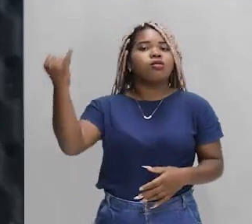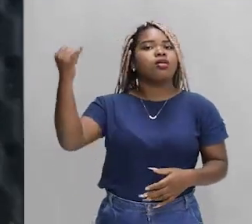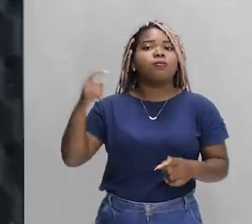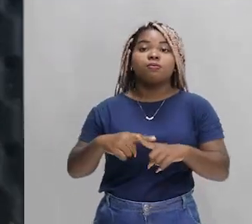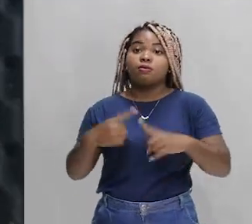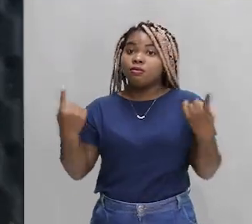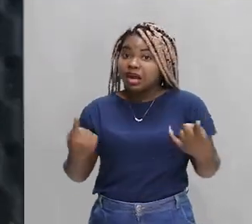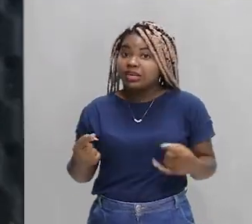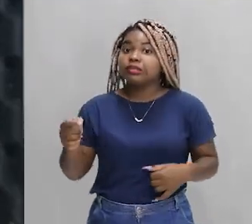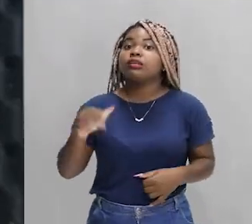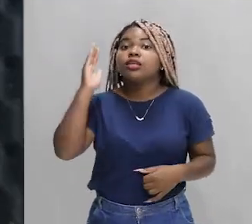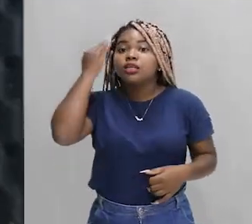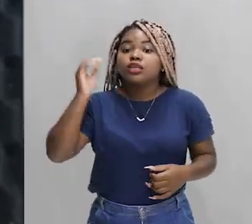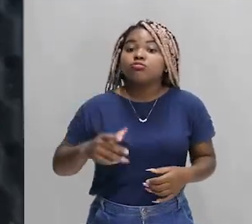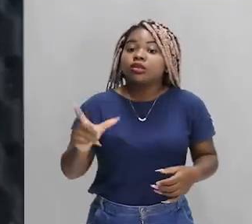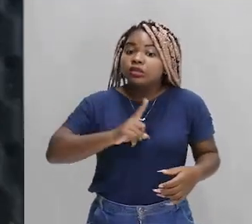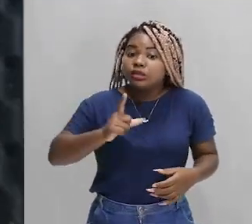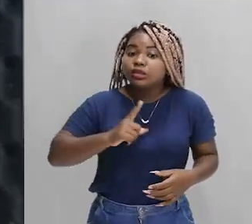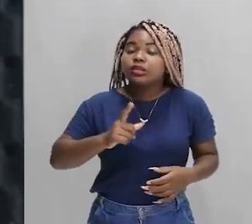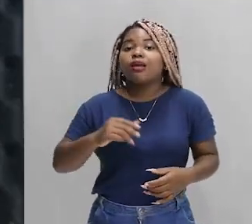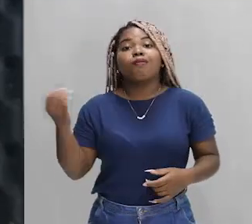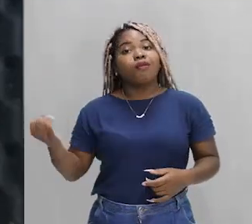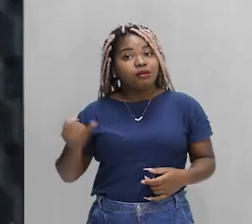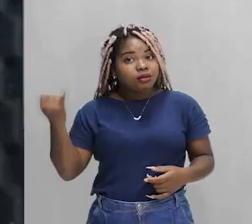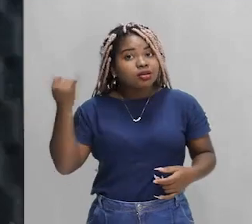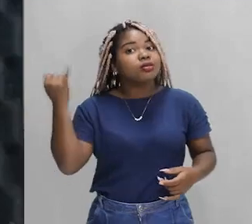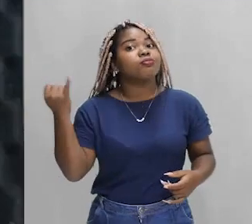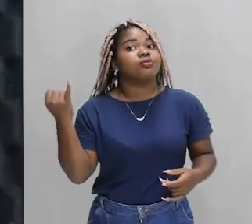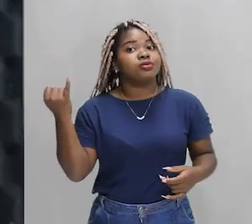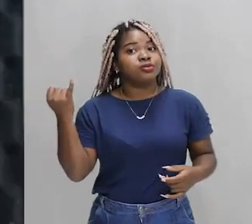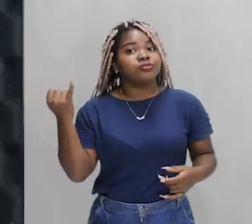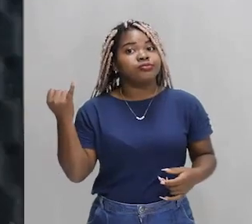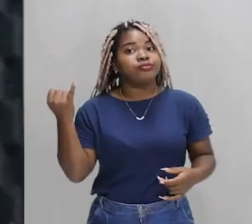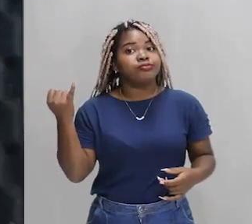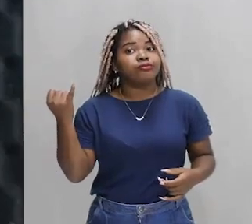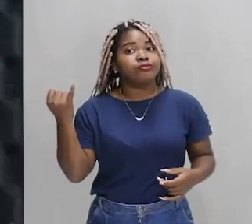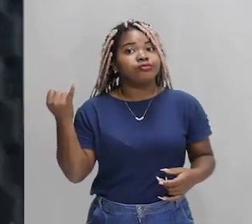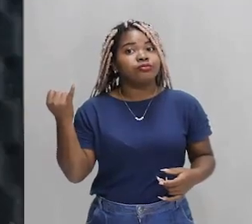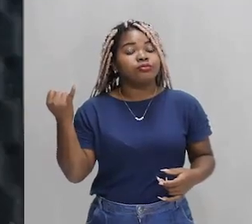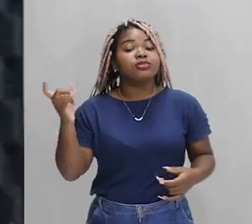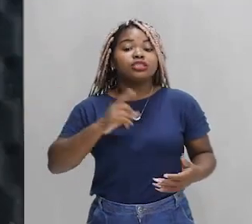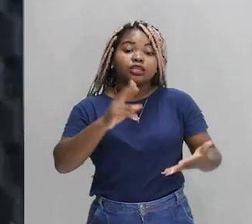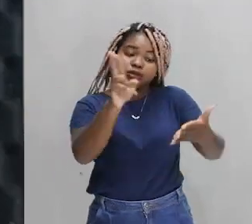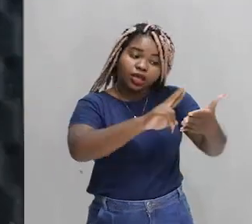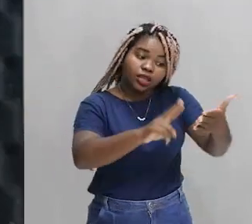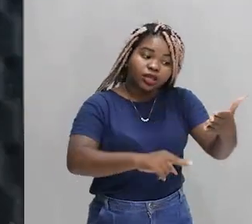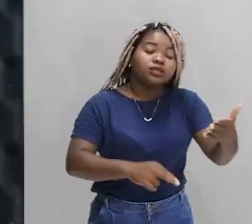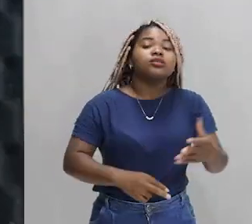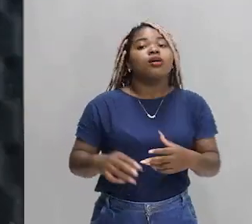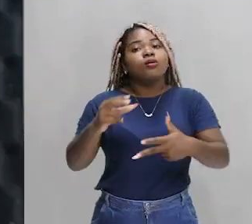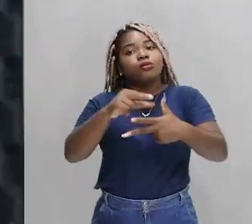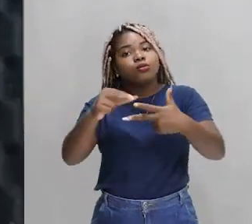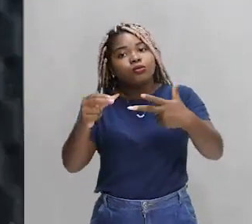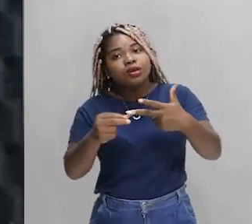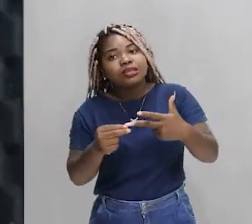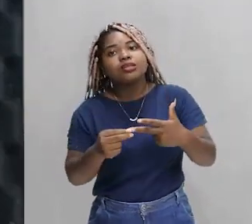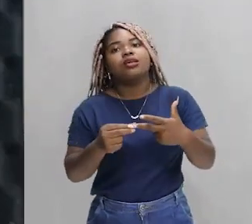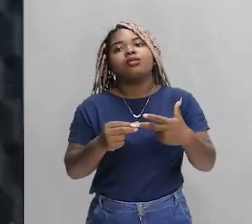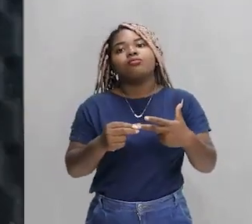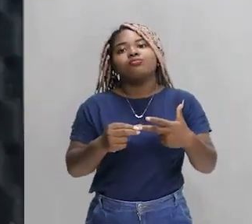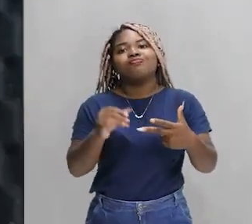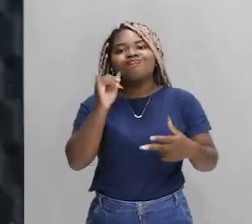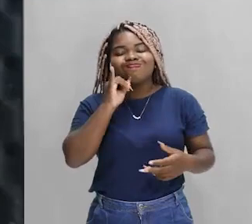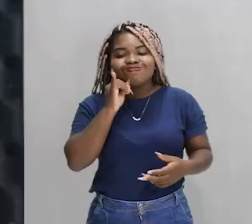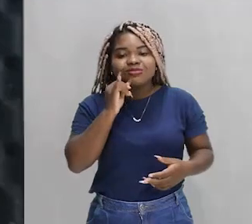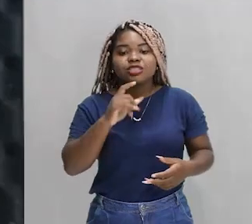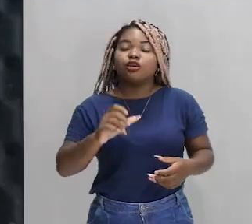que eles têm sim uma grande importância. Inclusive, isso é contabilizado dentro da redação do Enem. Então, vamos criar o hábito aí